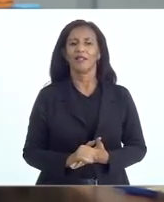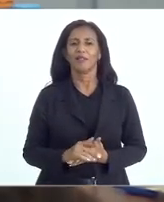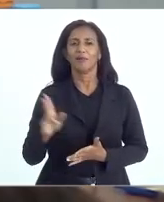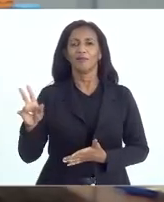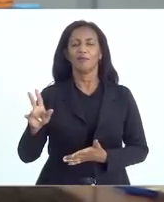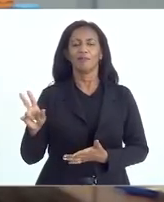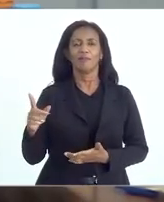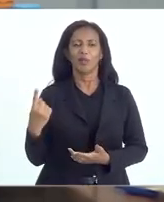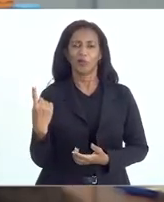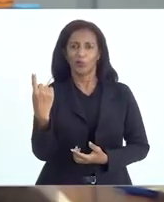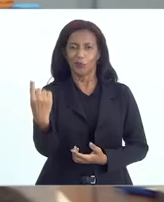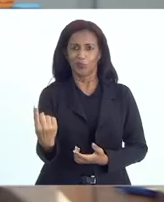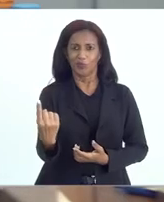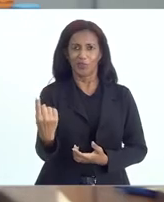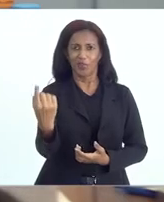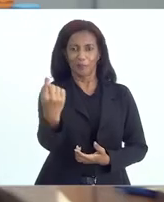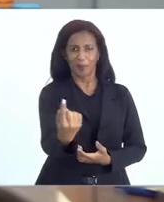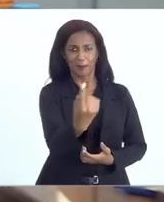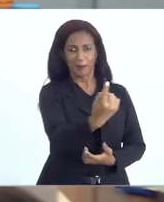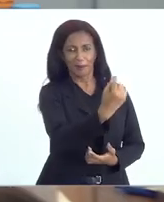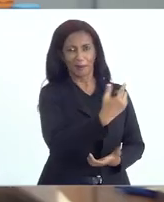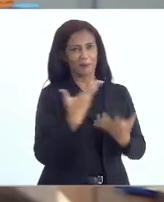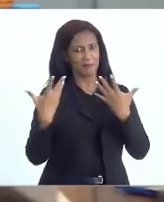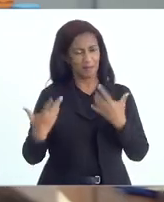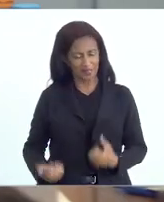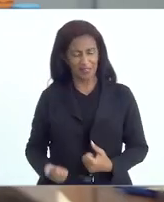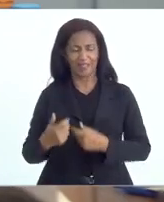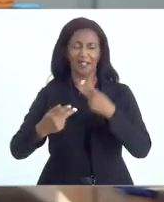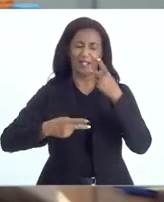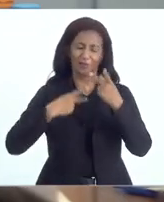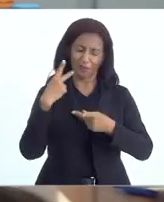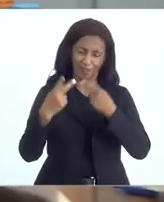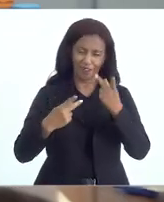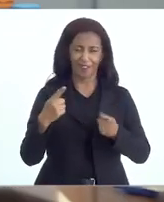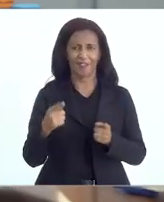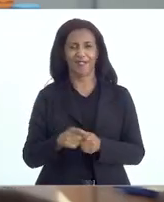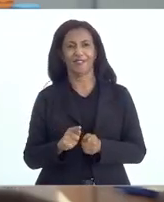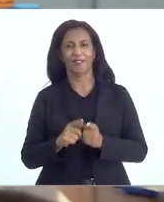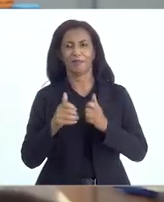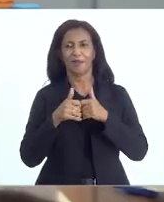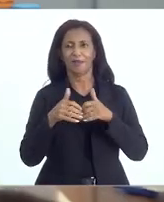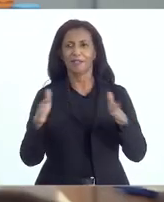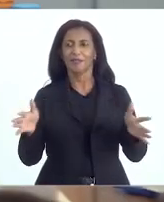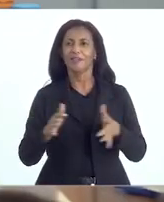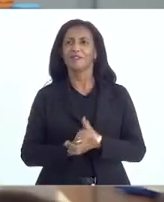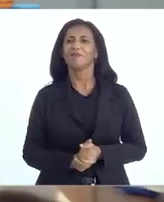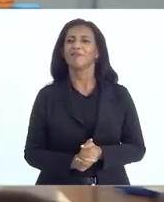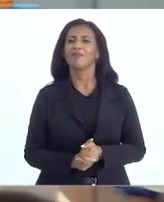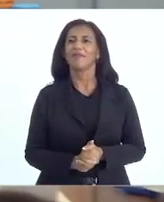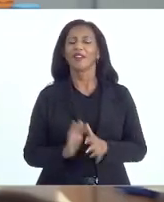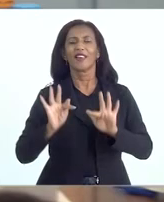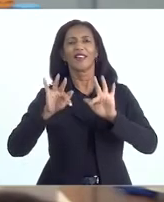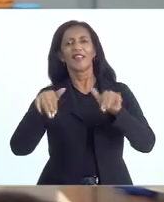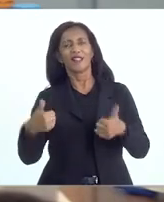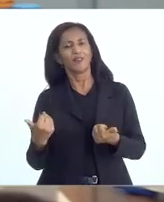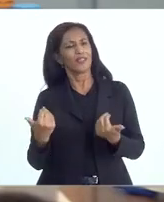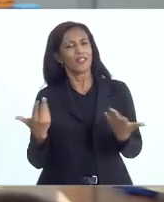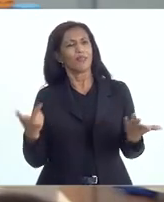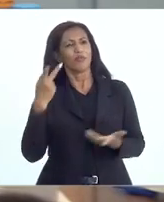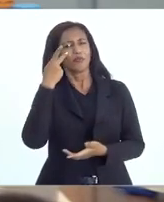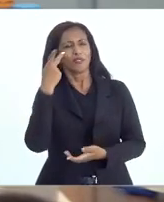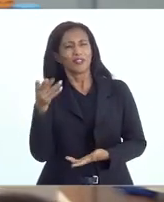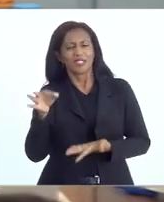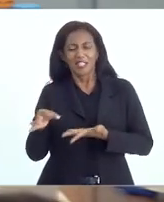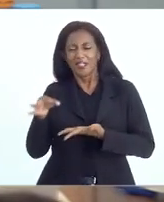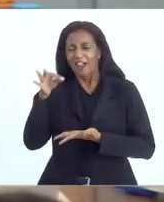eu Coronel mesmo por telefone me permitiram fazer os da e na sessão de abertura enfim depois de toda a visita